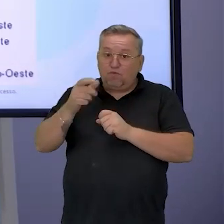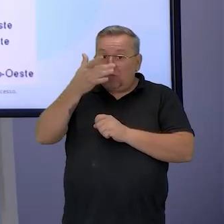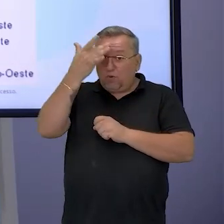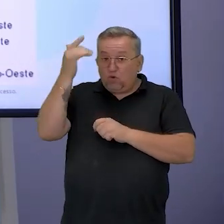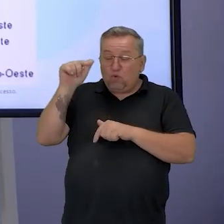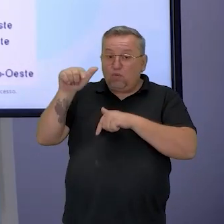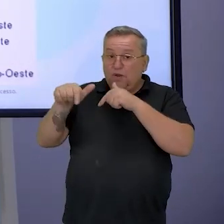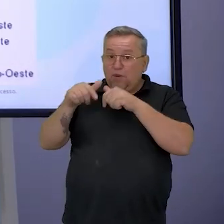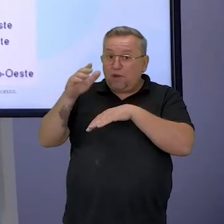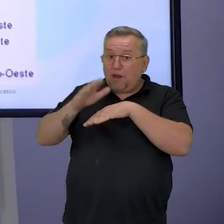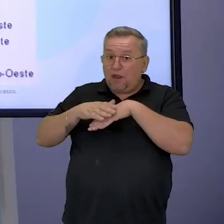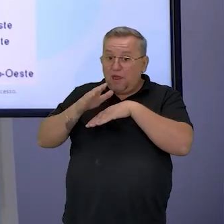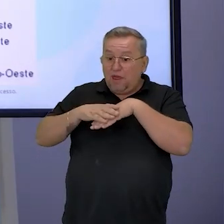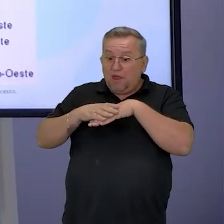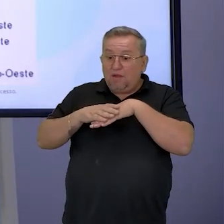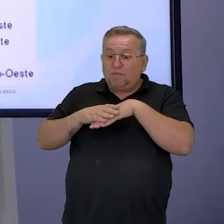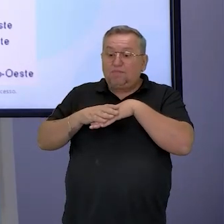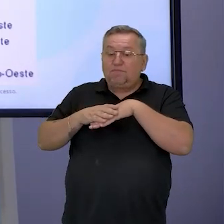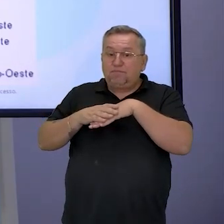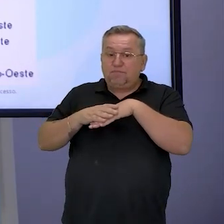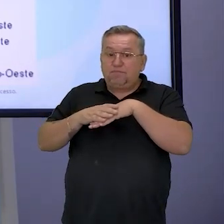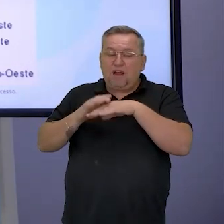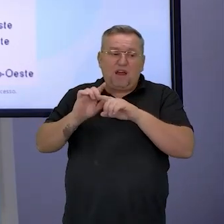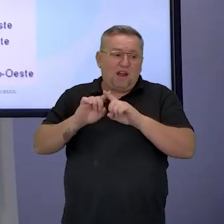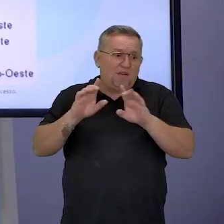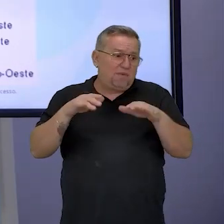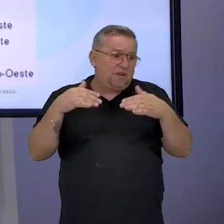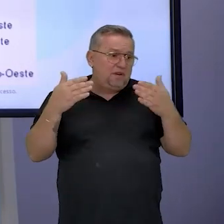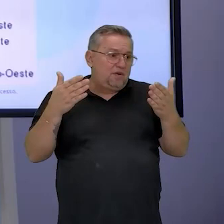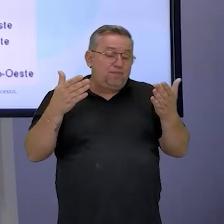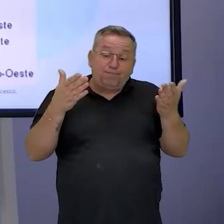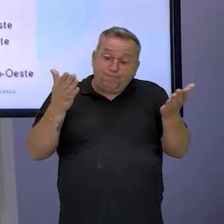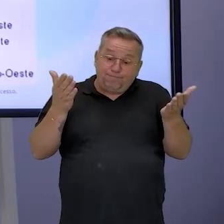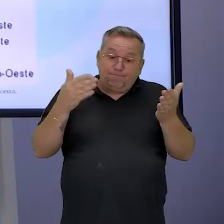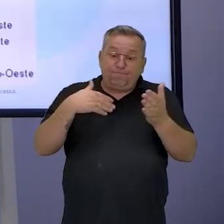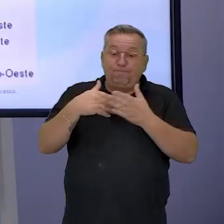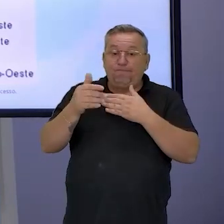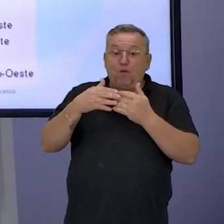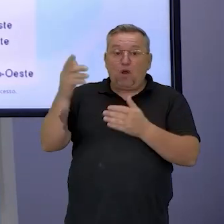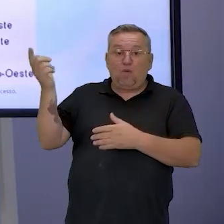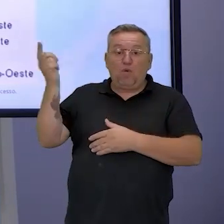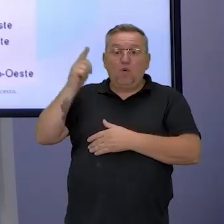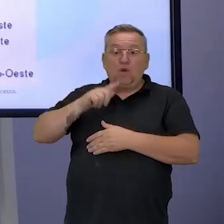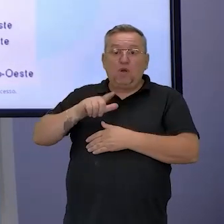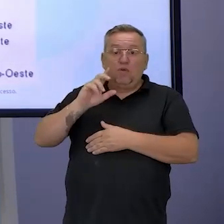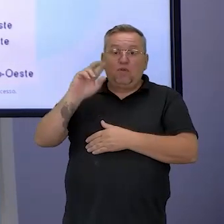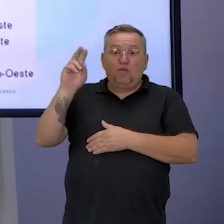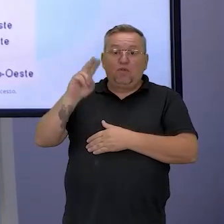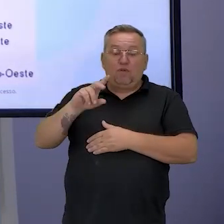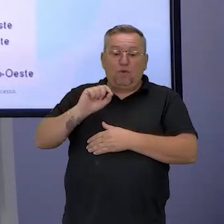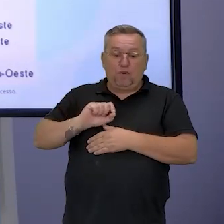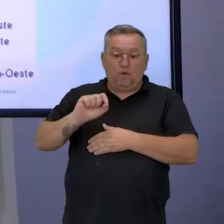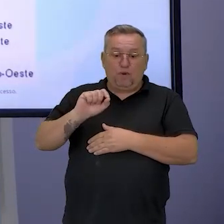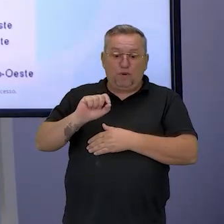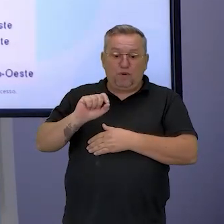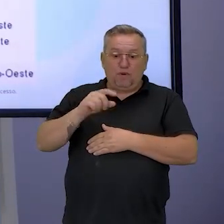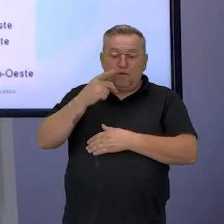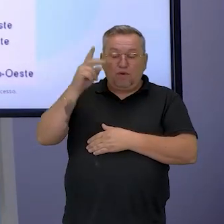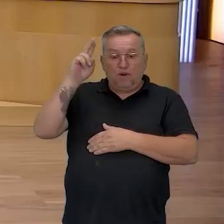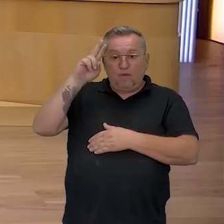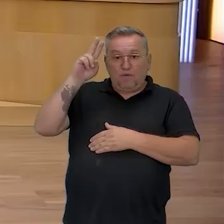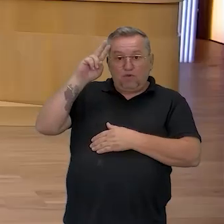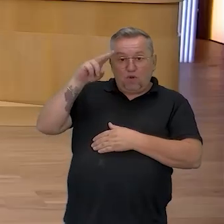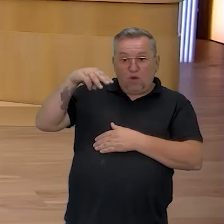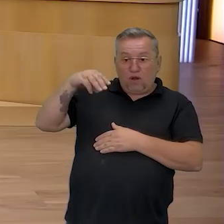para trabalhar nessas indústrias. Ah, mas então... Gente, de qualquer forma é um ganho. A gente acabou de ver quando eu falei da minha história,